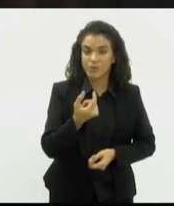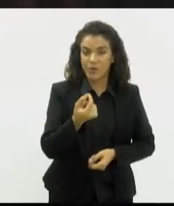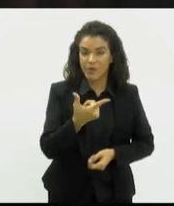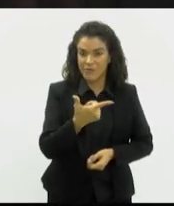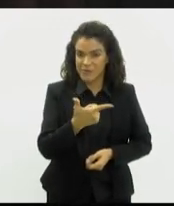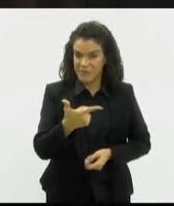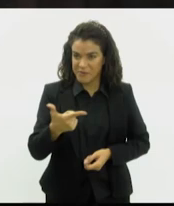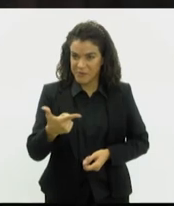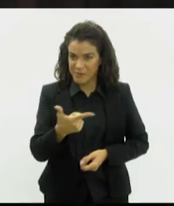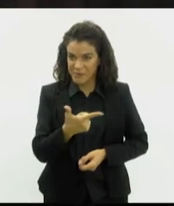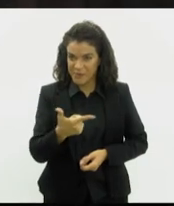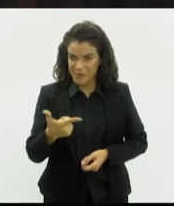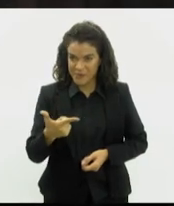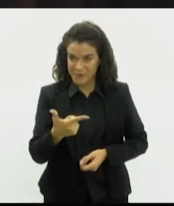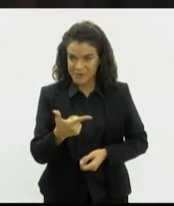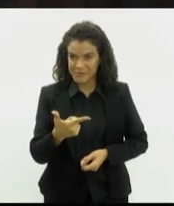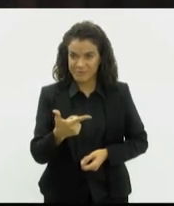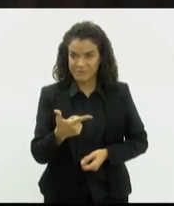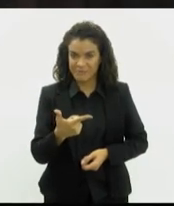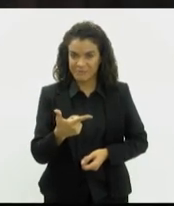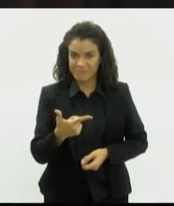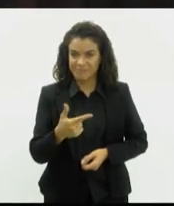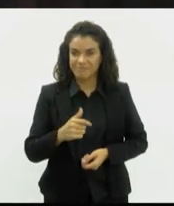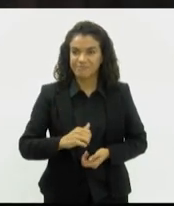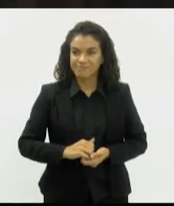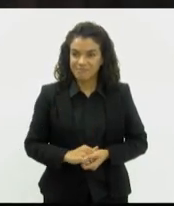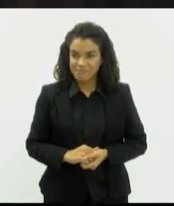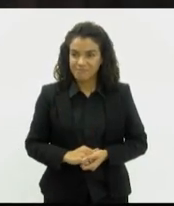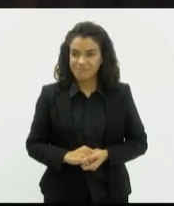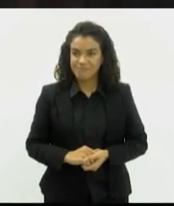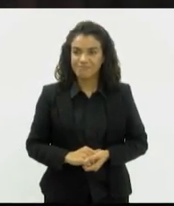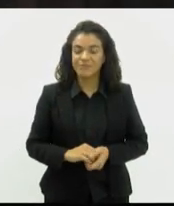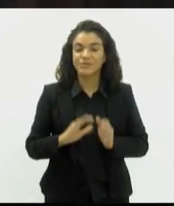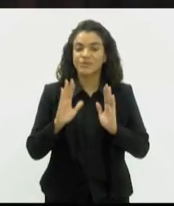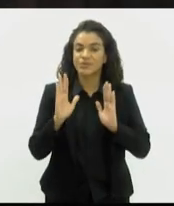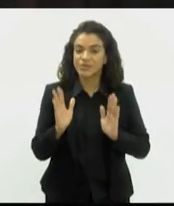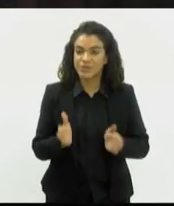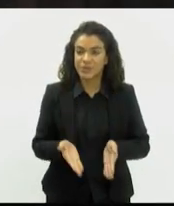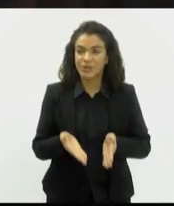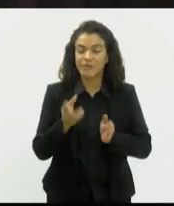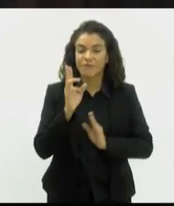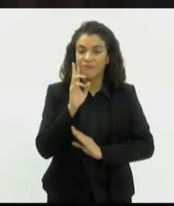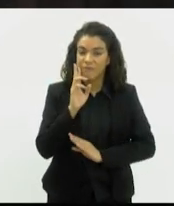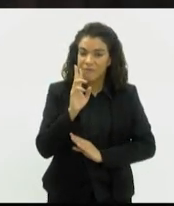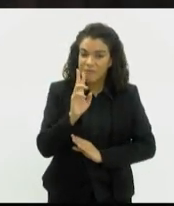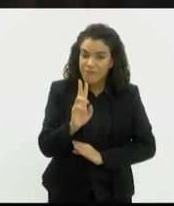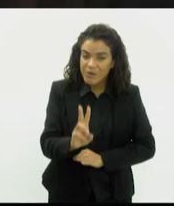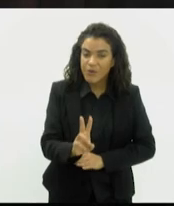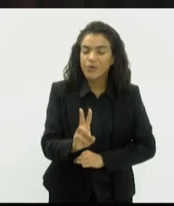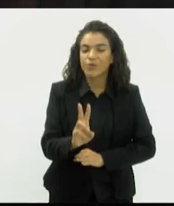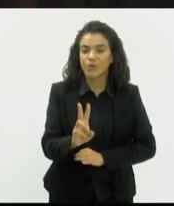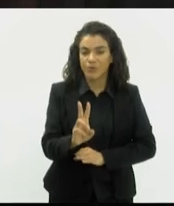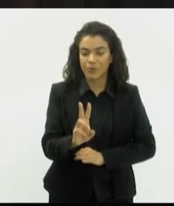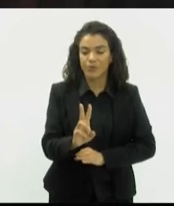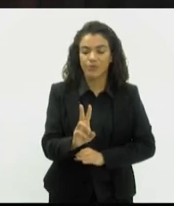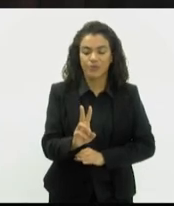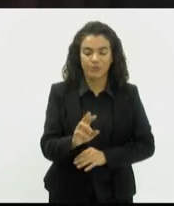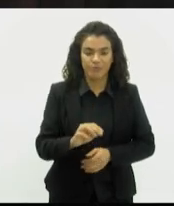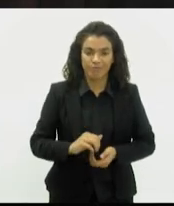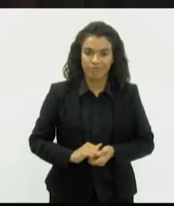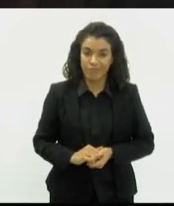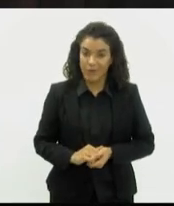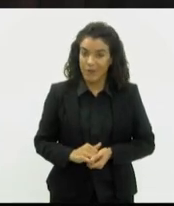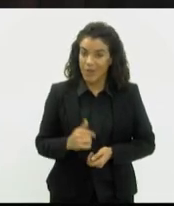2022. Foi o ano que fomos candidatos. Isto aconteceu com uma intensidade imensa. E